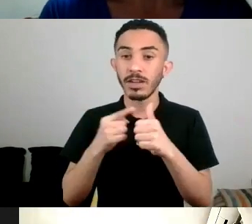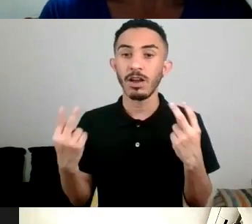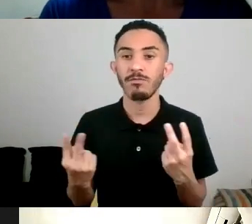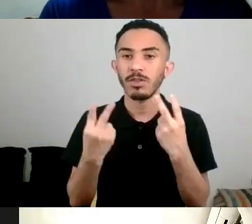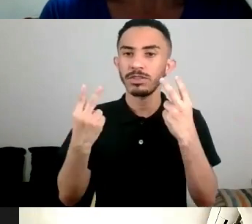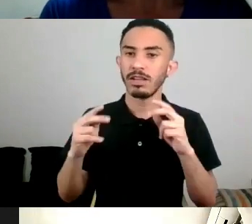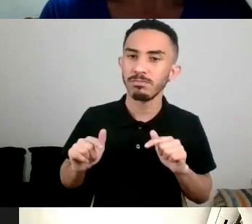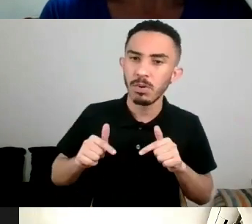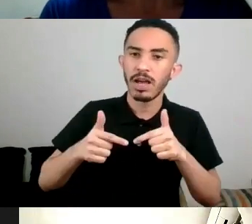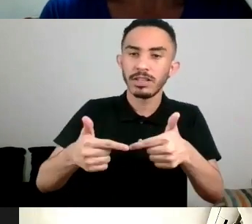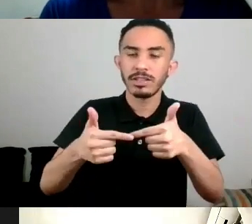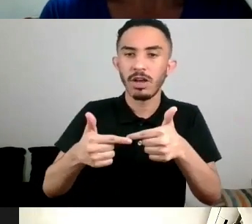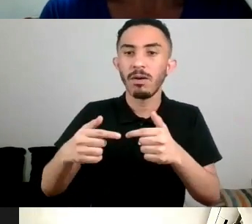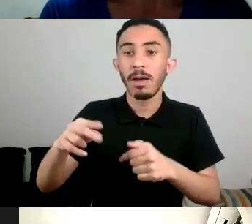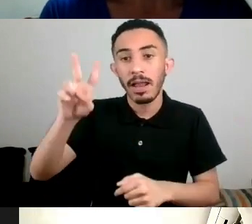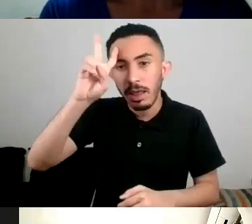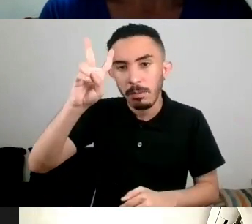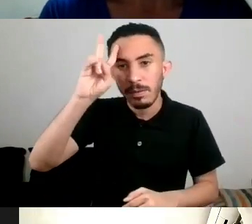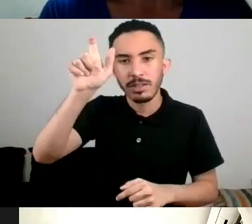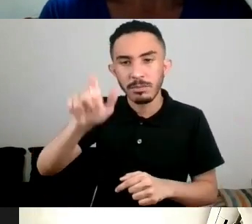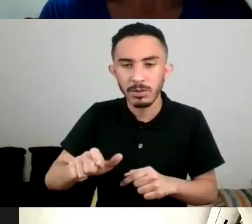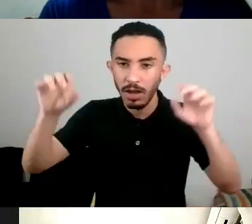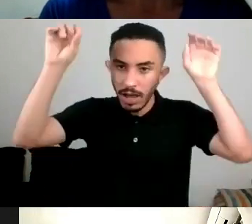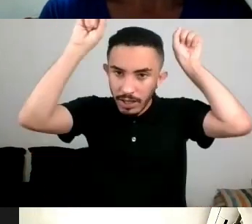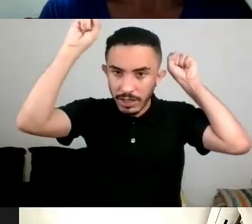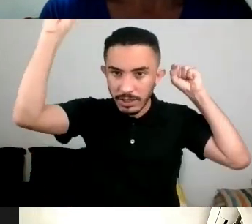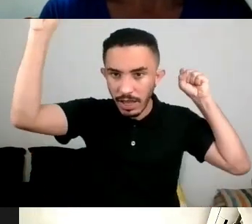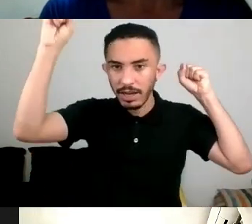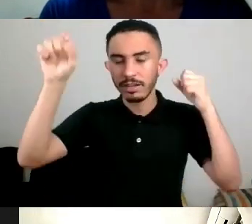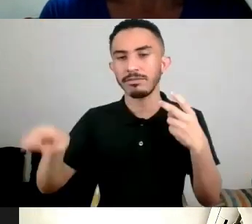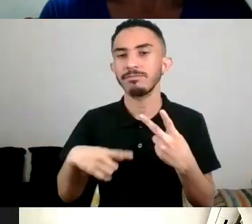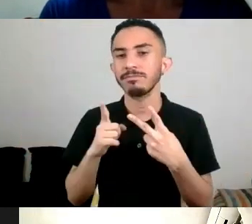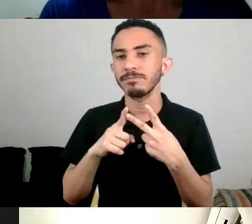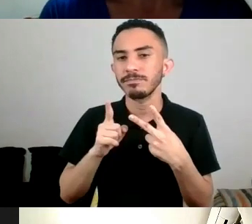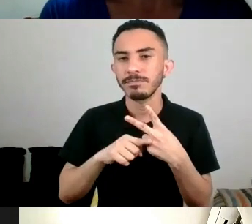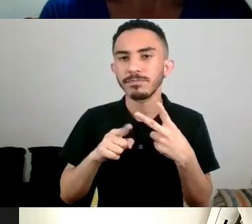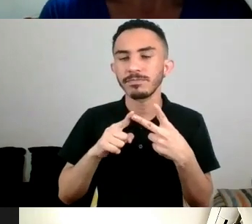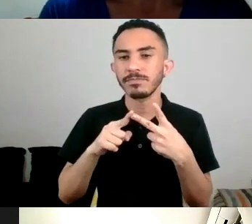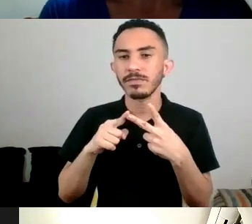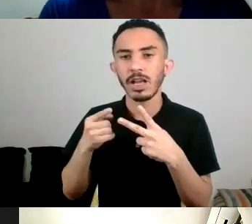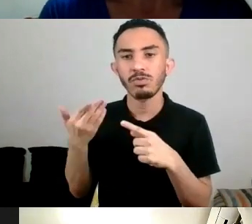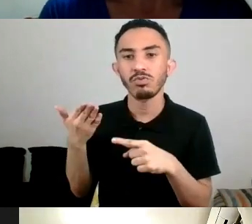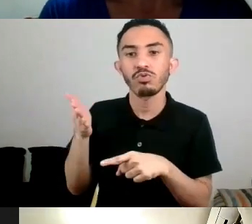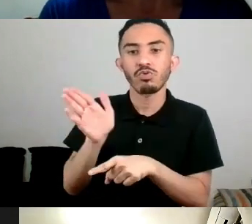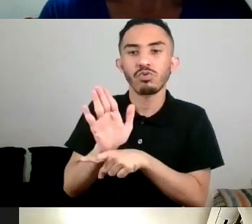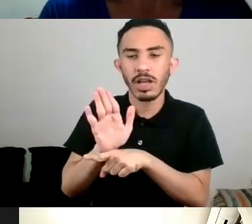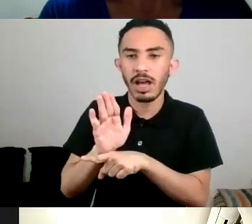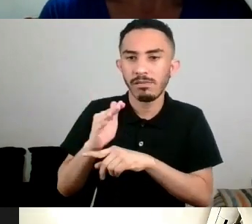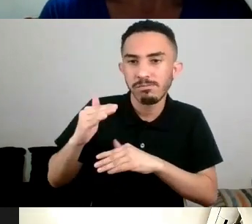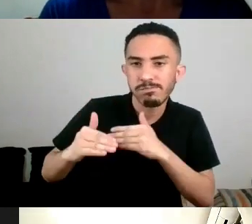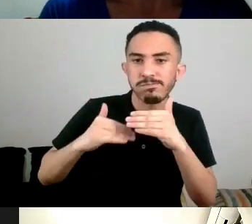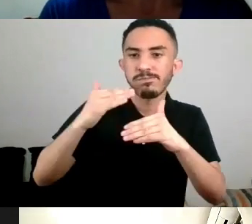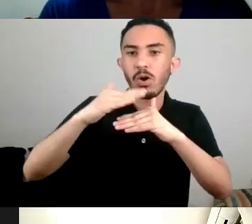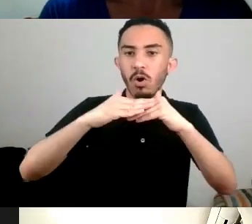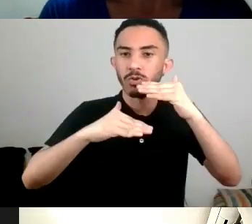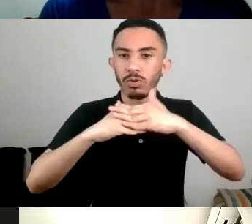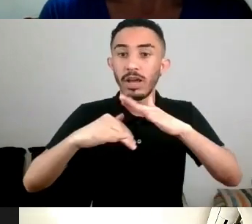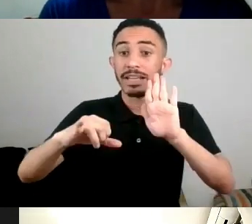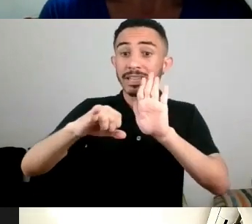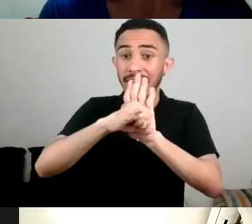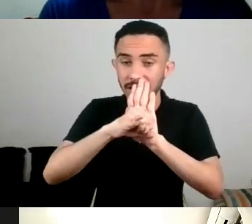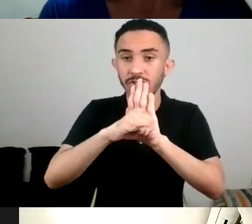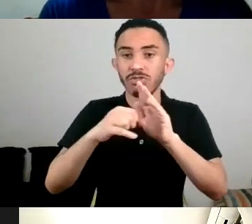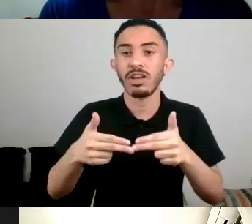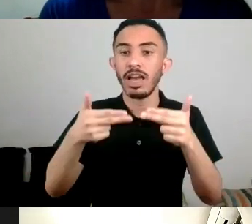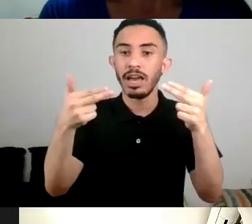e a memória de Dandara dos Palmares. Segundo, contribuir para a construção da identidade